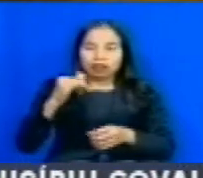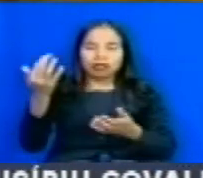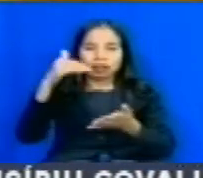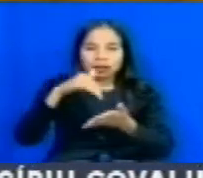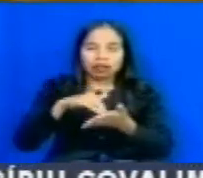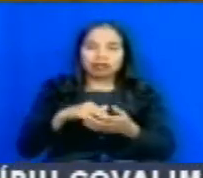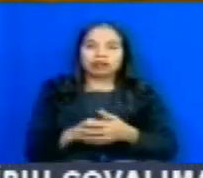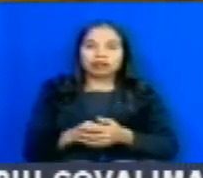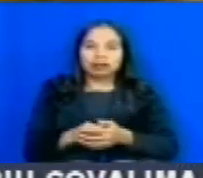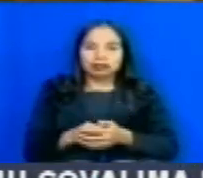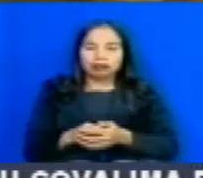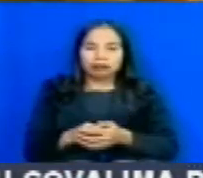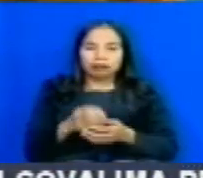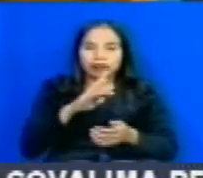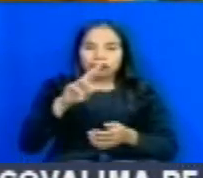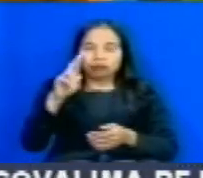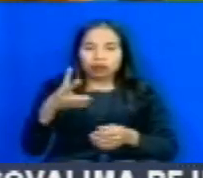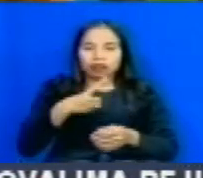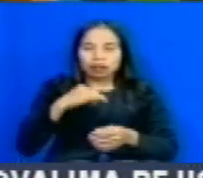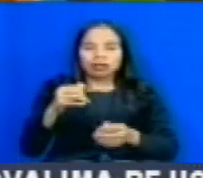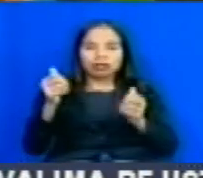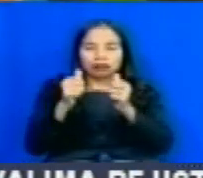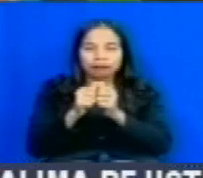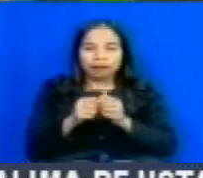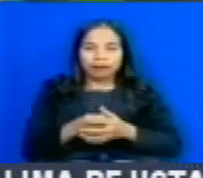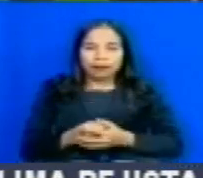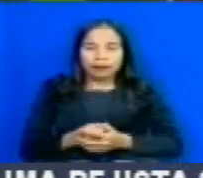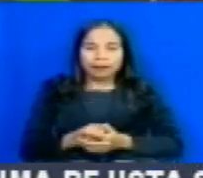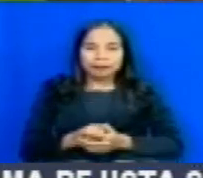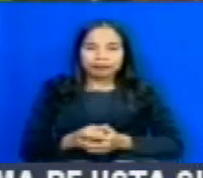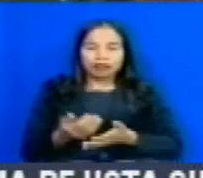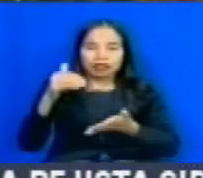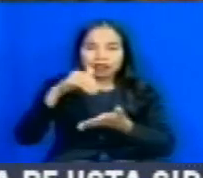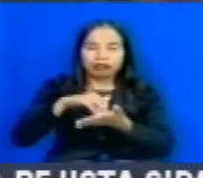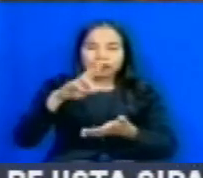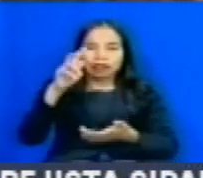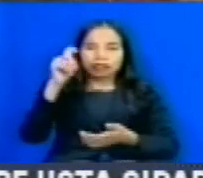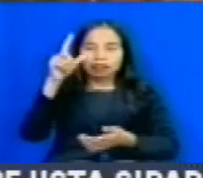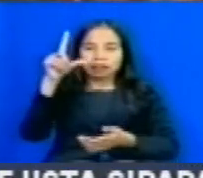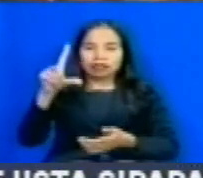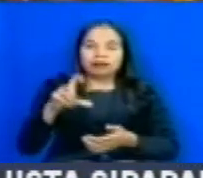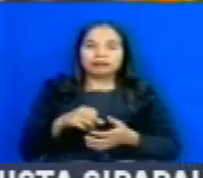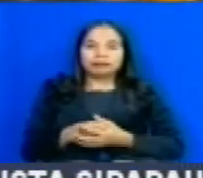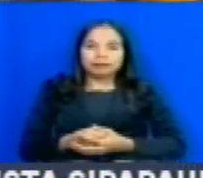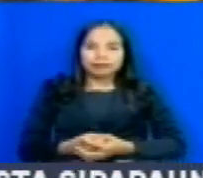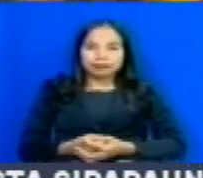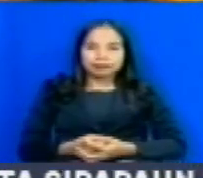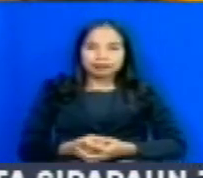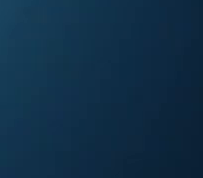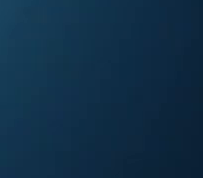estação combustível bebora dili, hao Estafane Salsinha, Agostinho Neno, e filhica ba ia estúdio central Kaikoli dili.